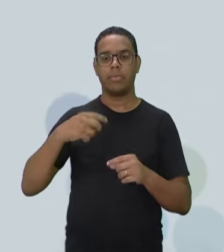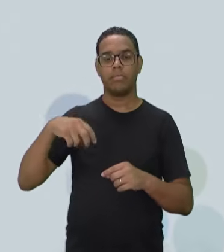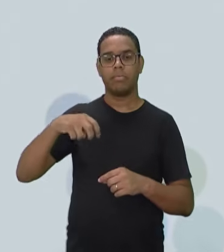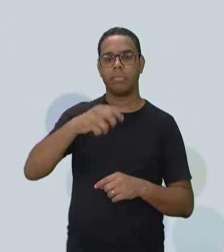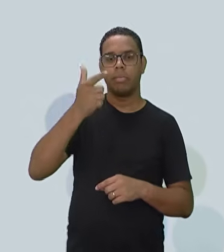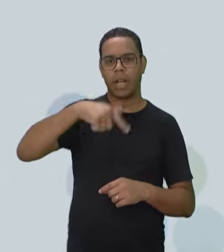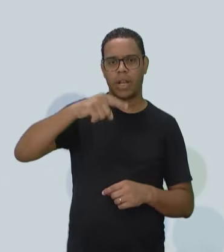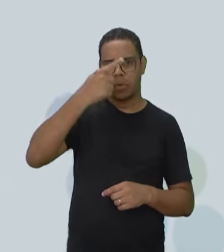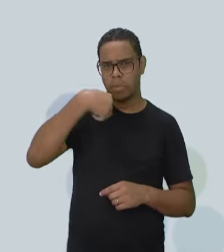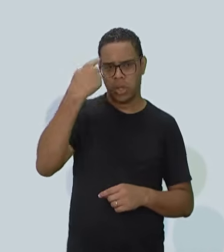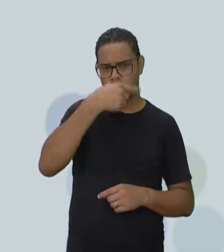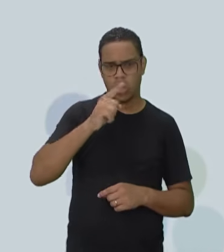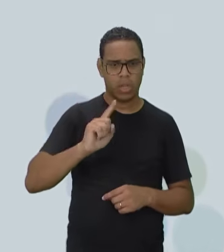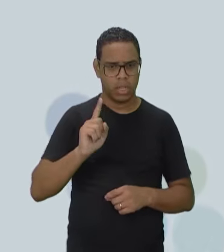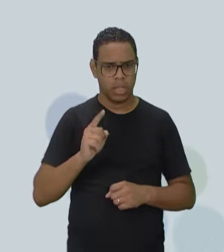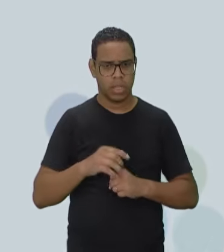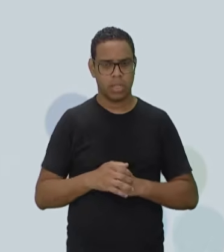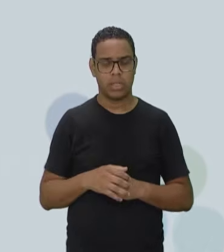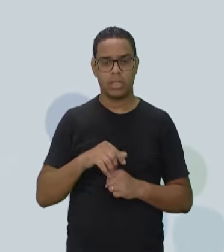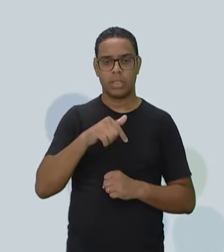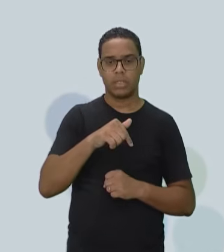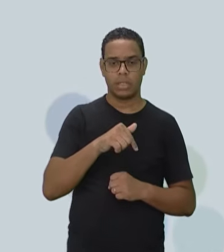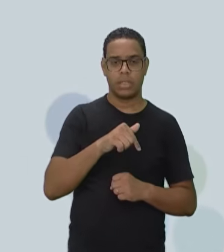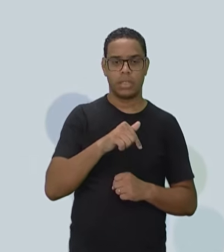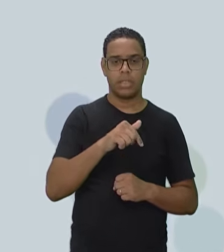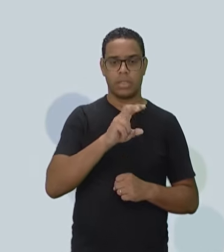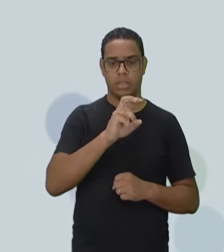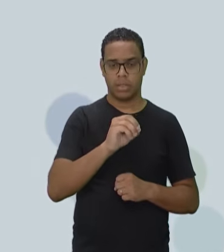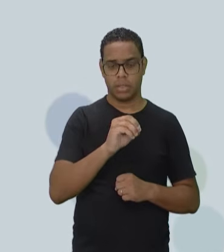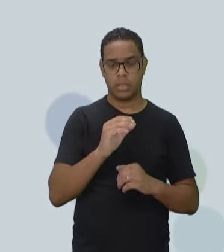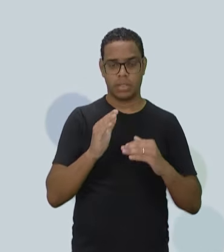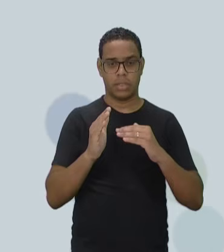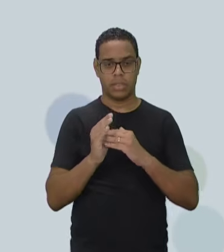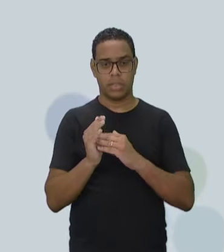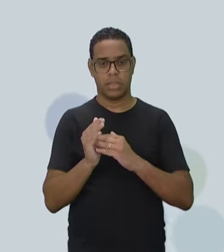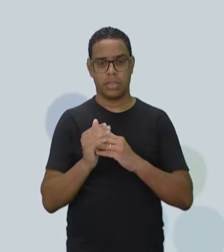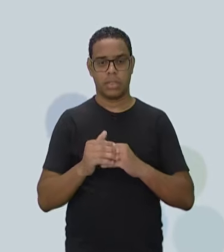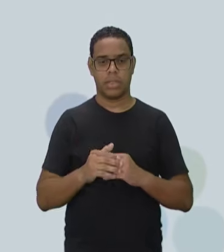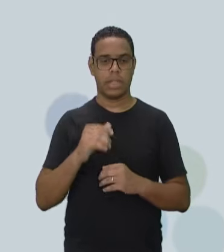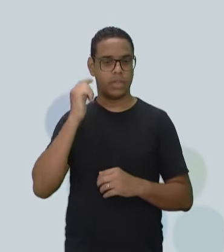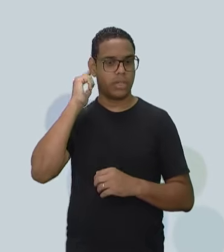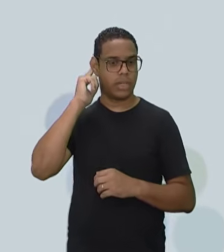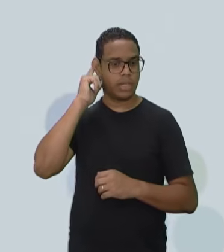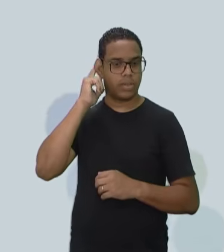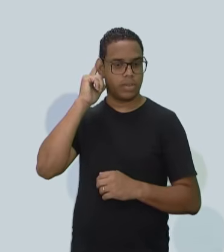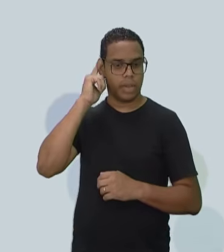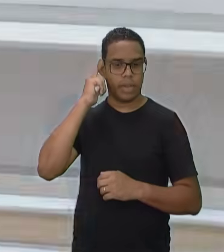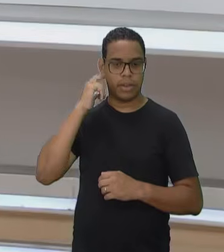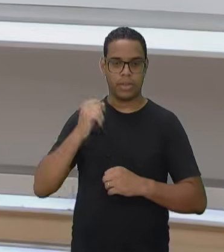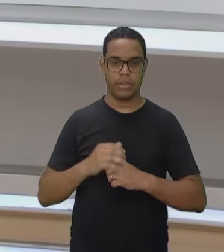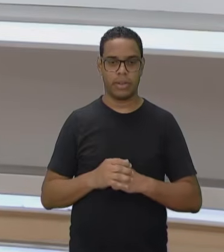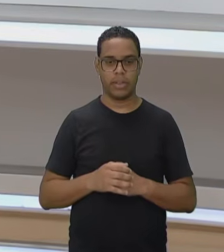1 hora. Das 7h50, olha só. Vamos apagar aqui.